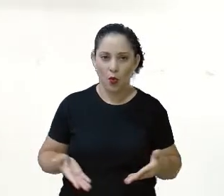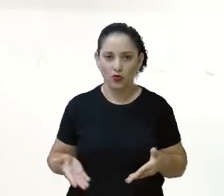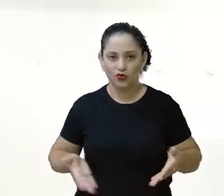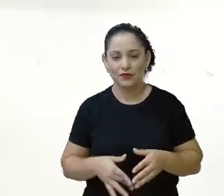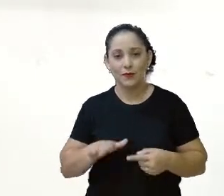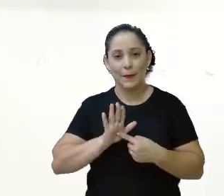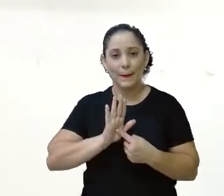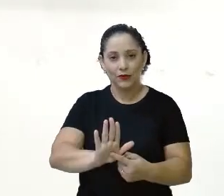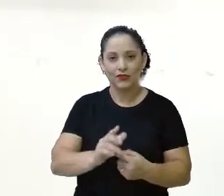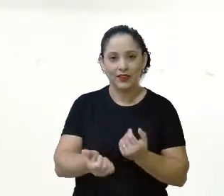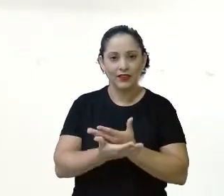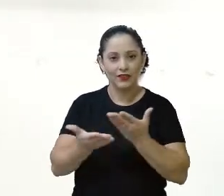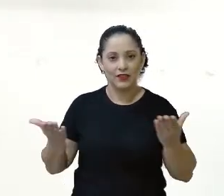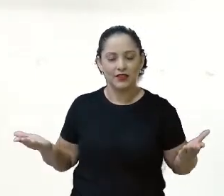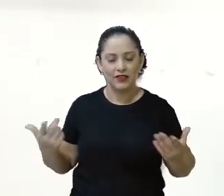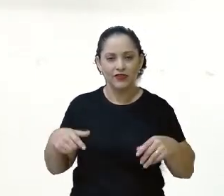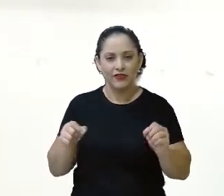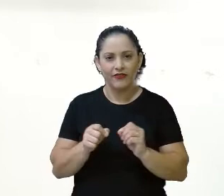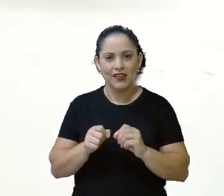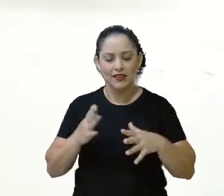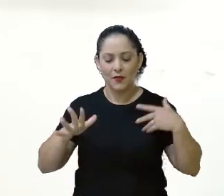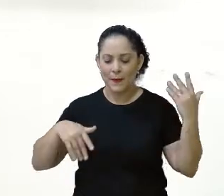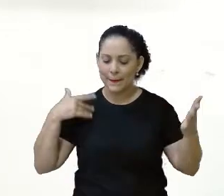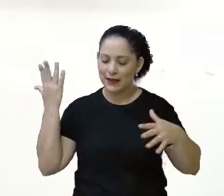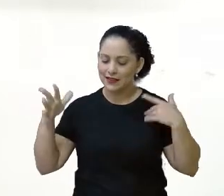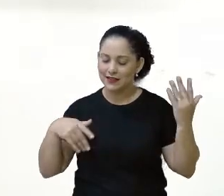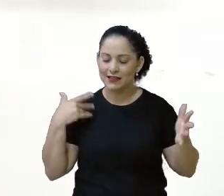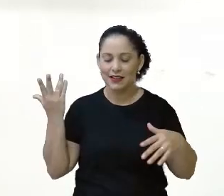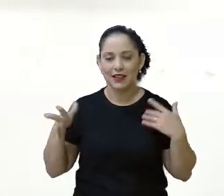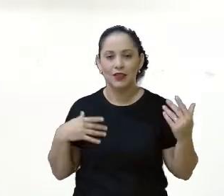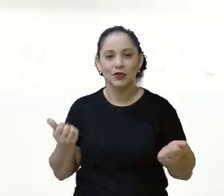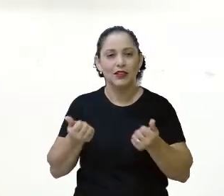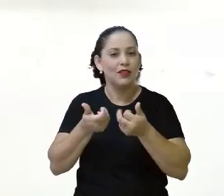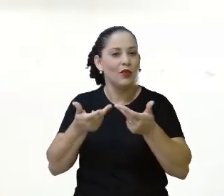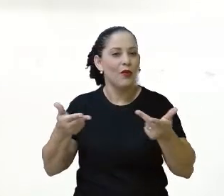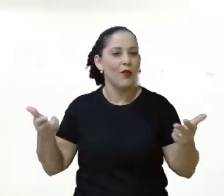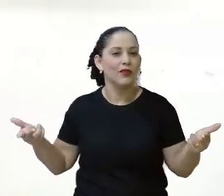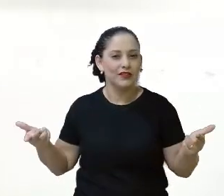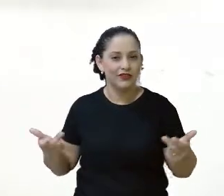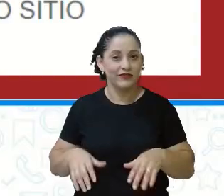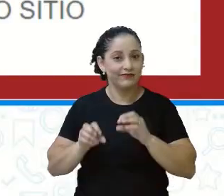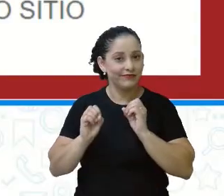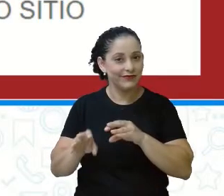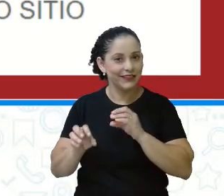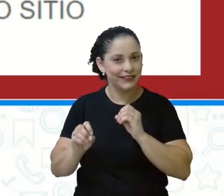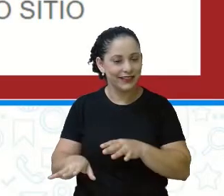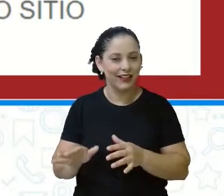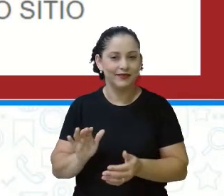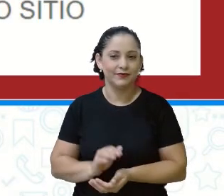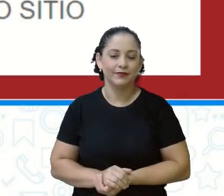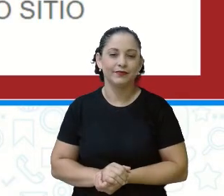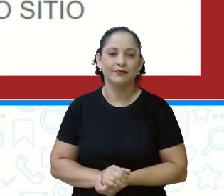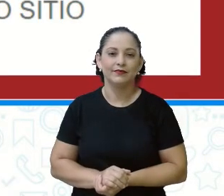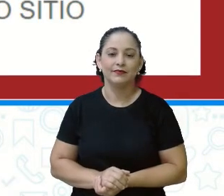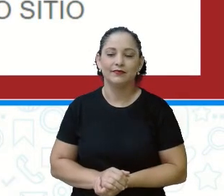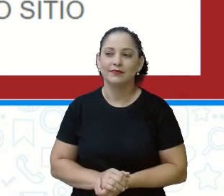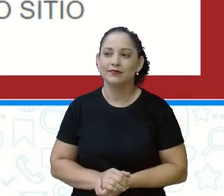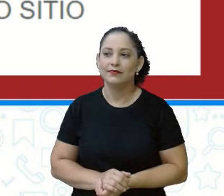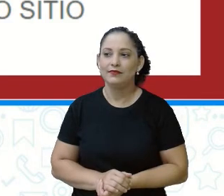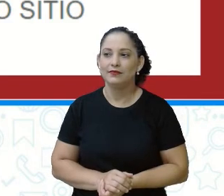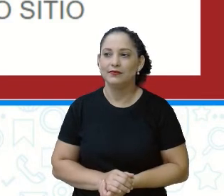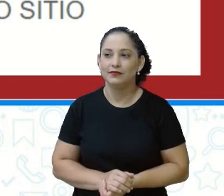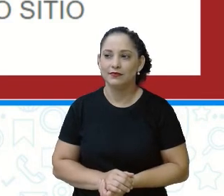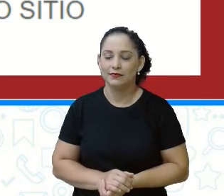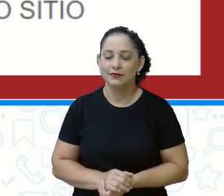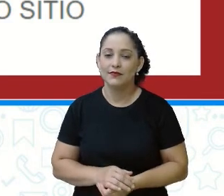mostrando para vocês que fazer um passeio por Recife tem muita coisa para ensinar, tá certo? Falando de